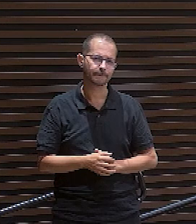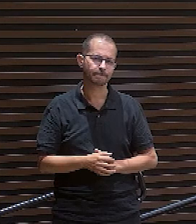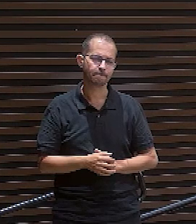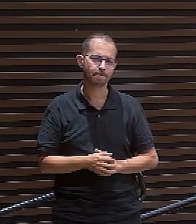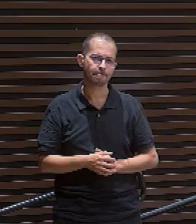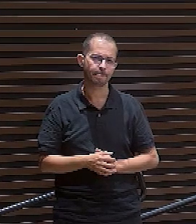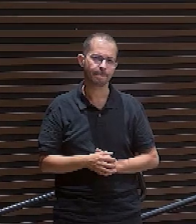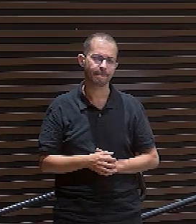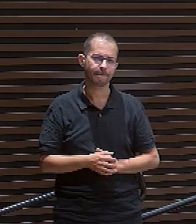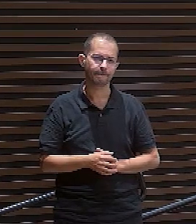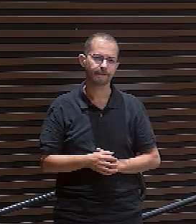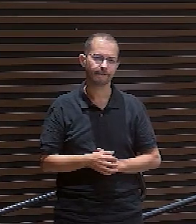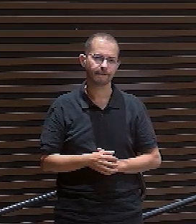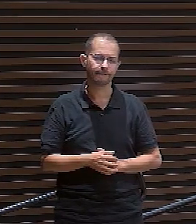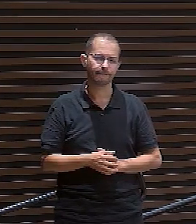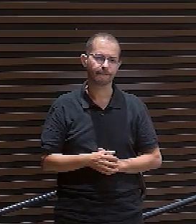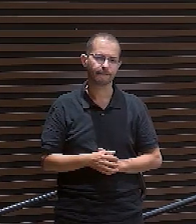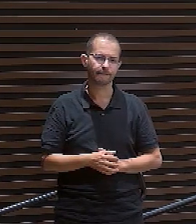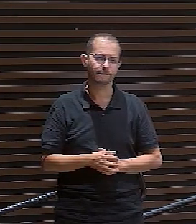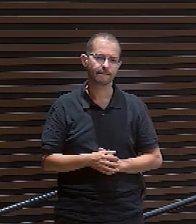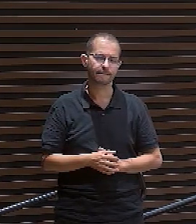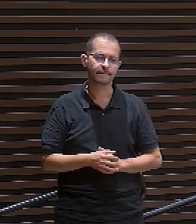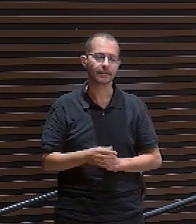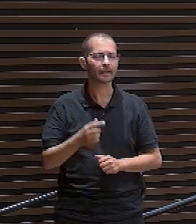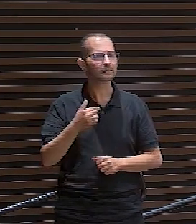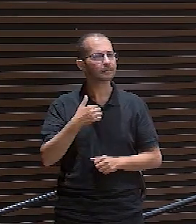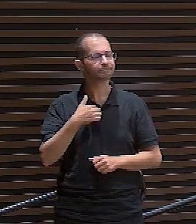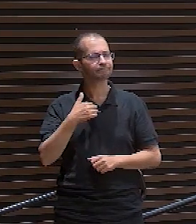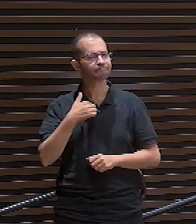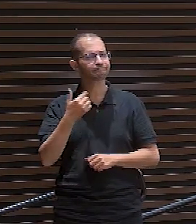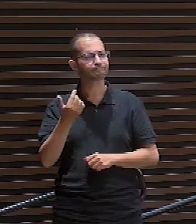Estou vindo para a igreja com que espírito?